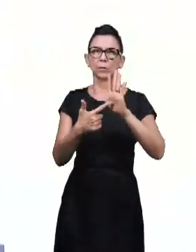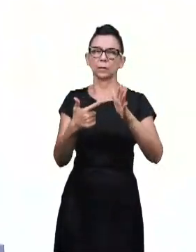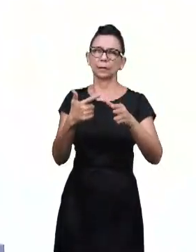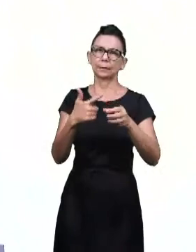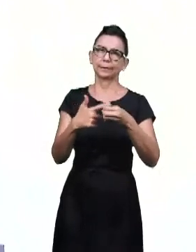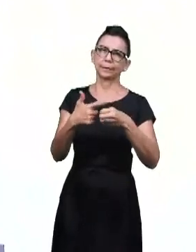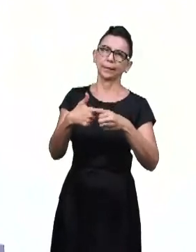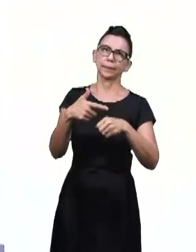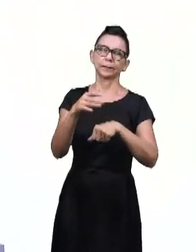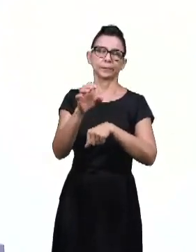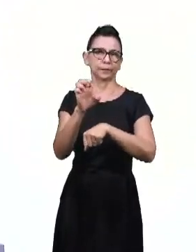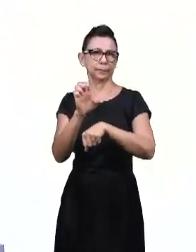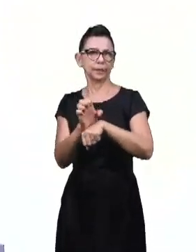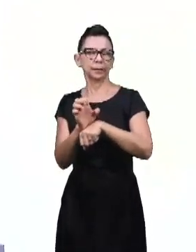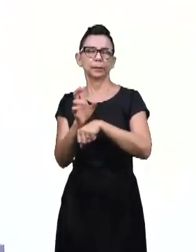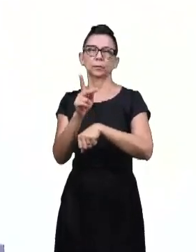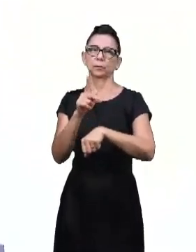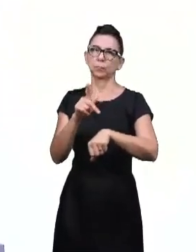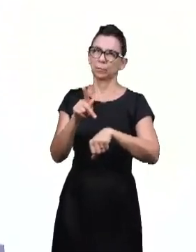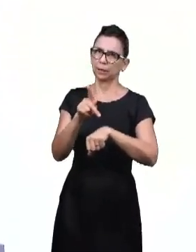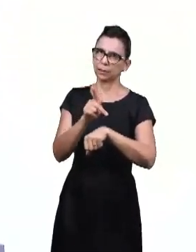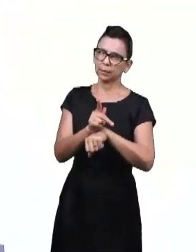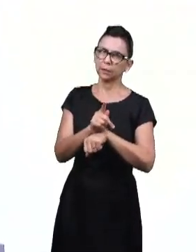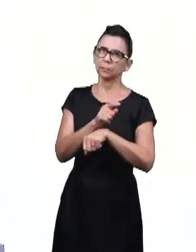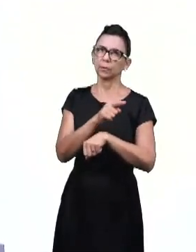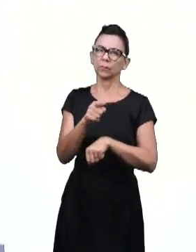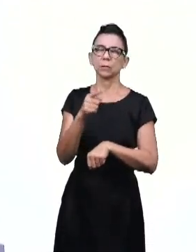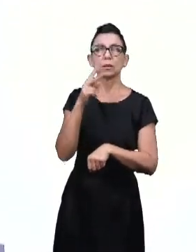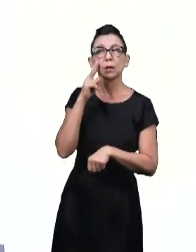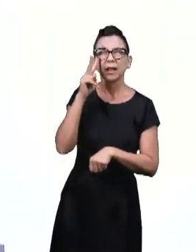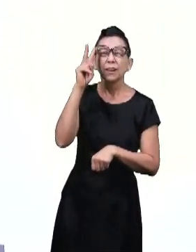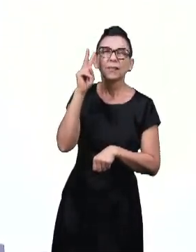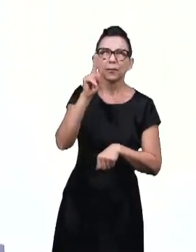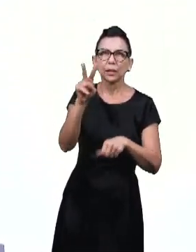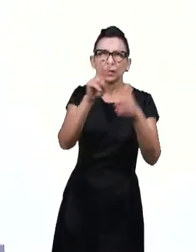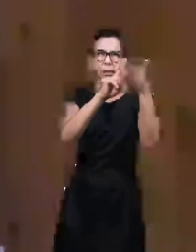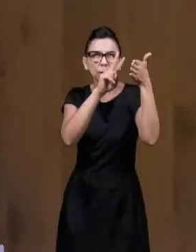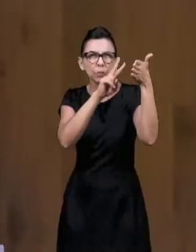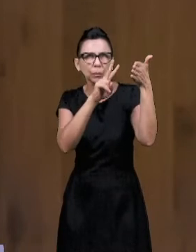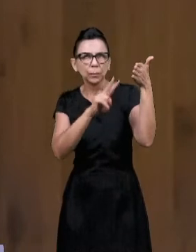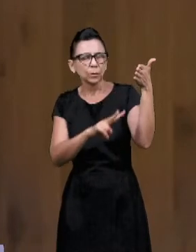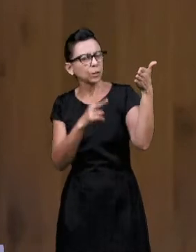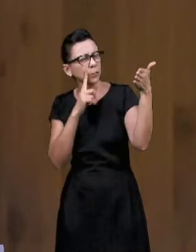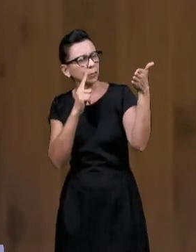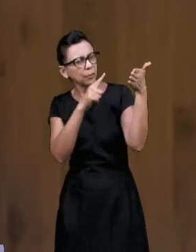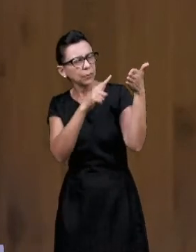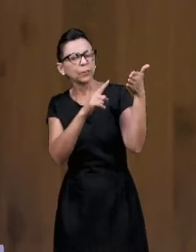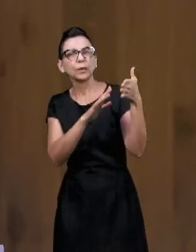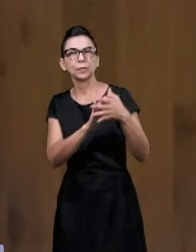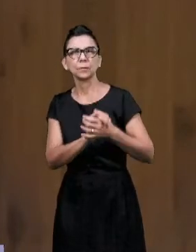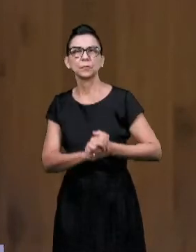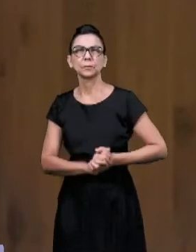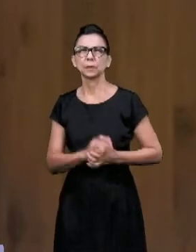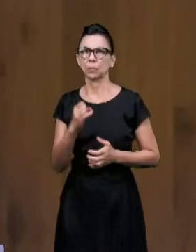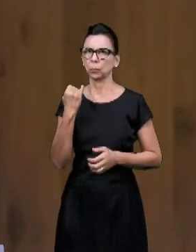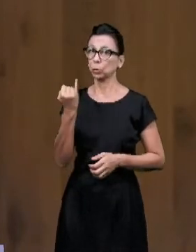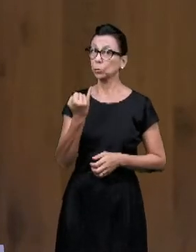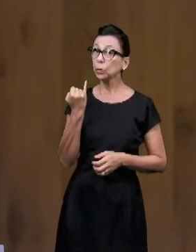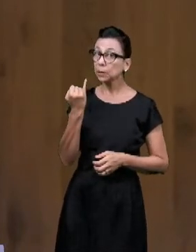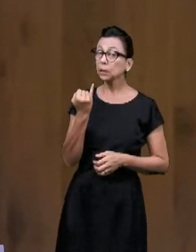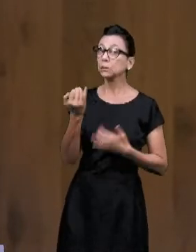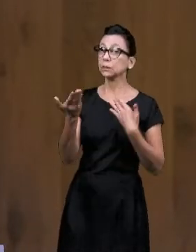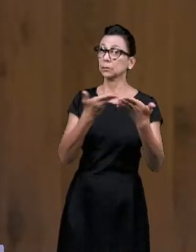o país, para que tomem conhecimento de que os seus vídeos foram considerados aqui para nós de extrema importância.